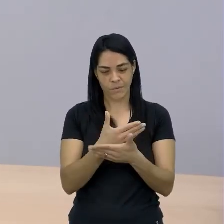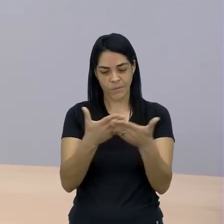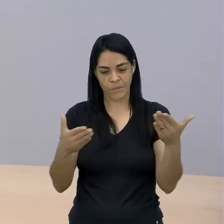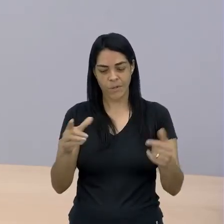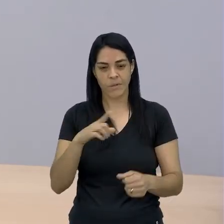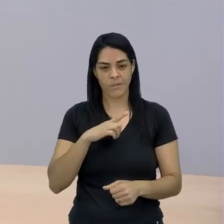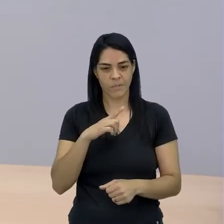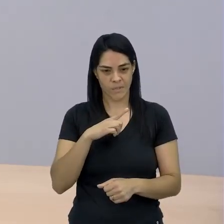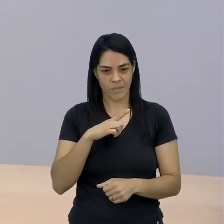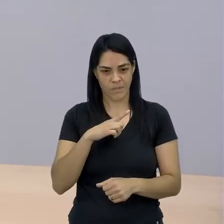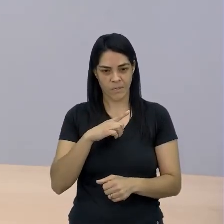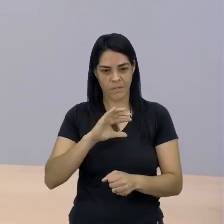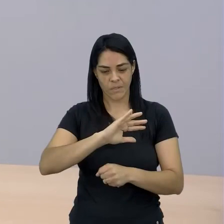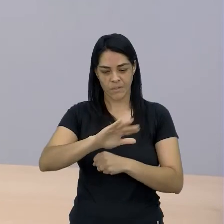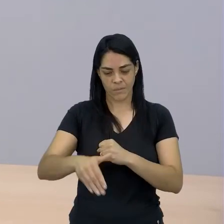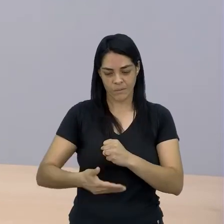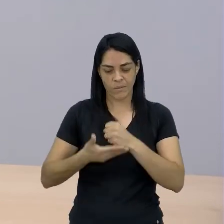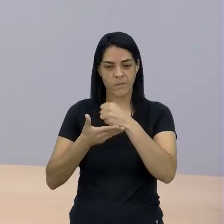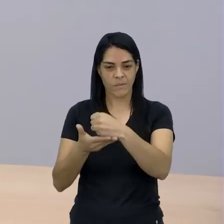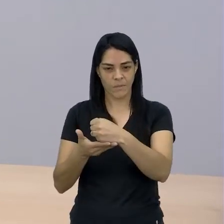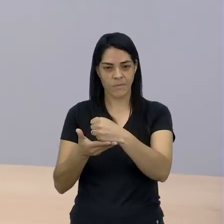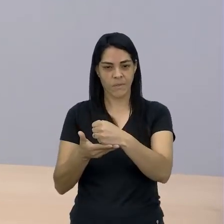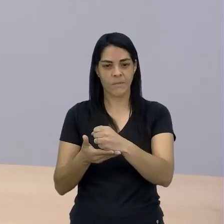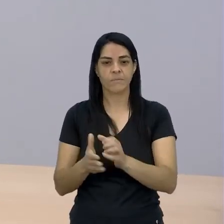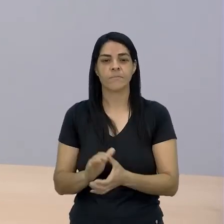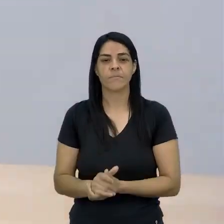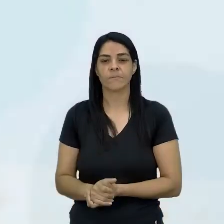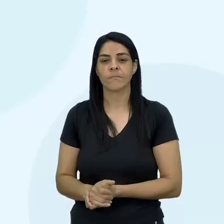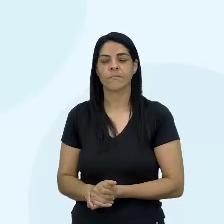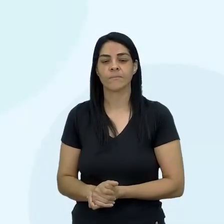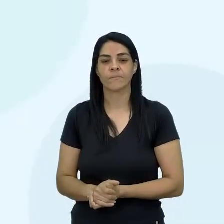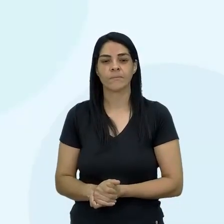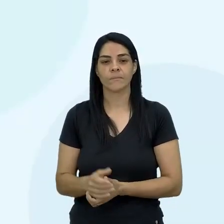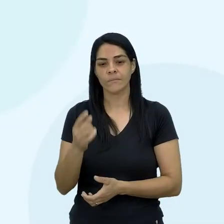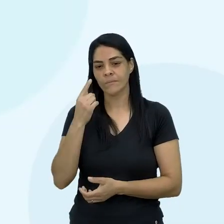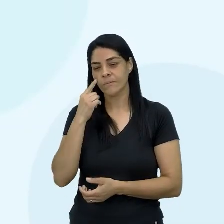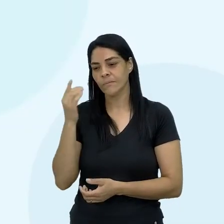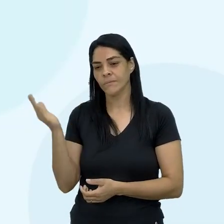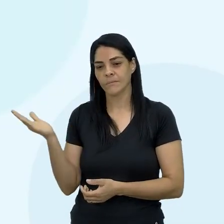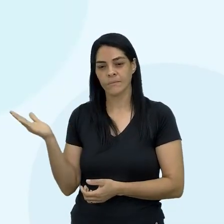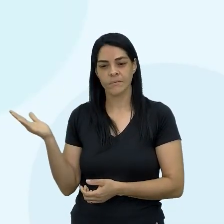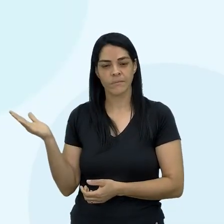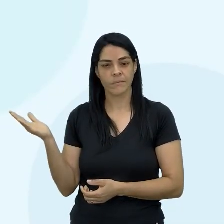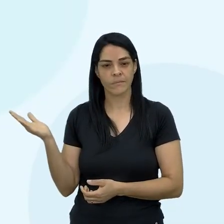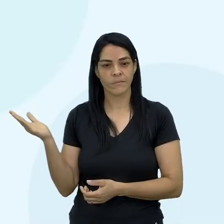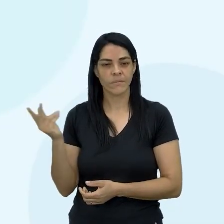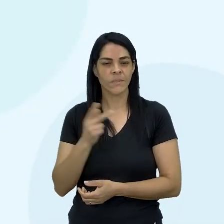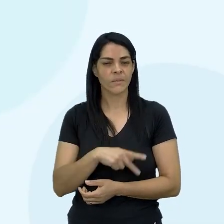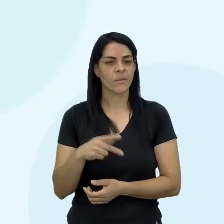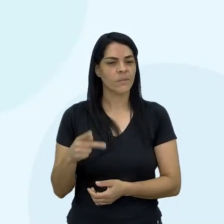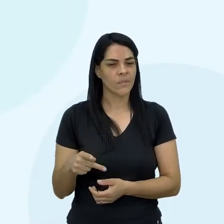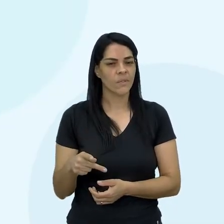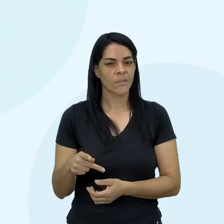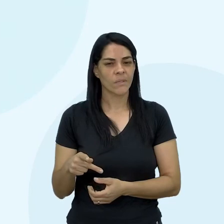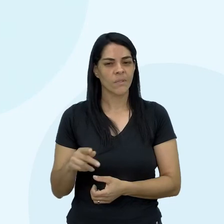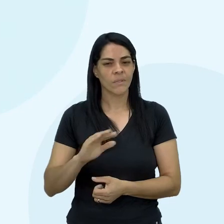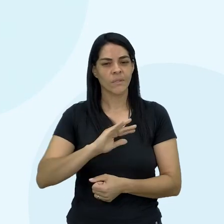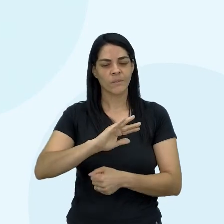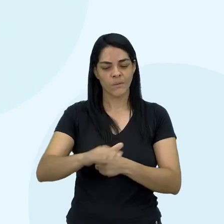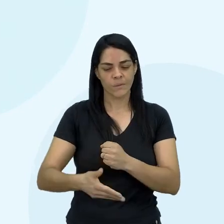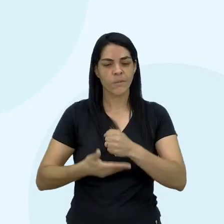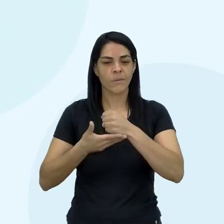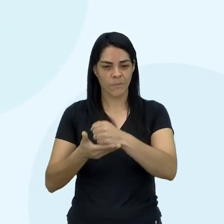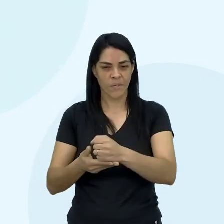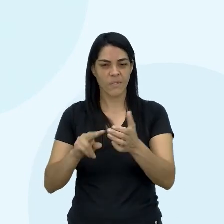sobre sustentabilidade. Bota no LED. Bota no LED, a gente está vendo aqui. Professor, sustentabilidade